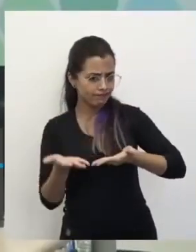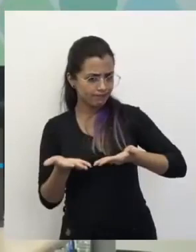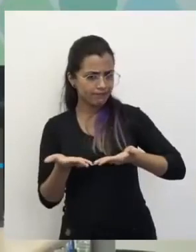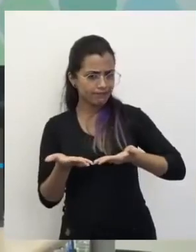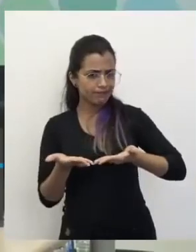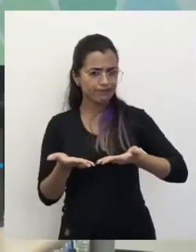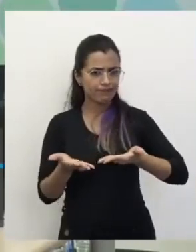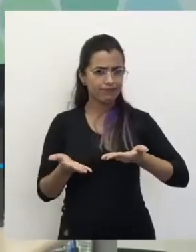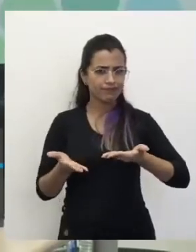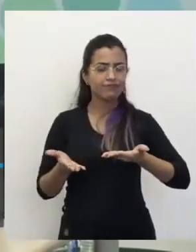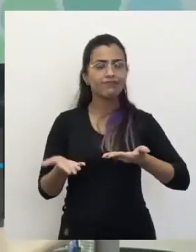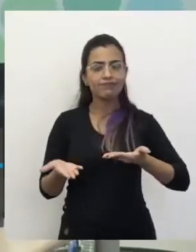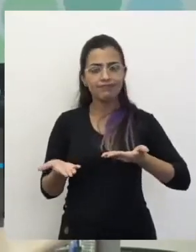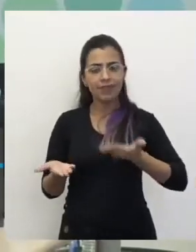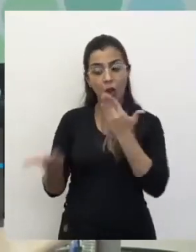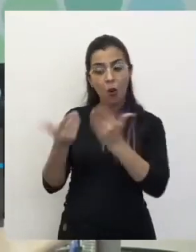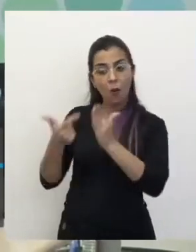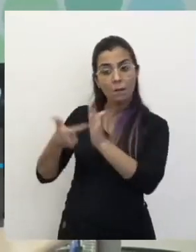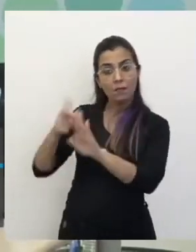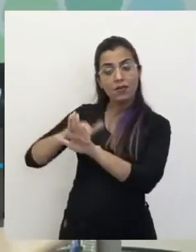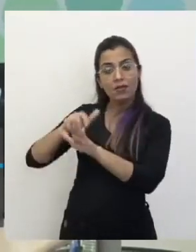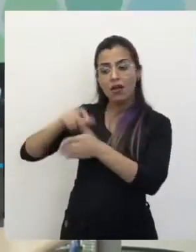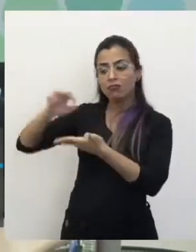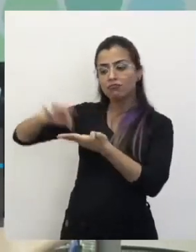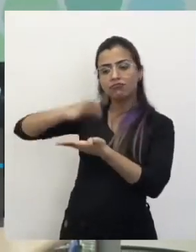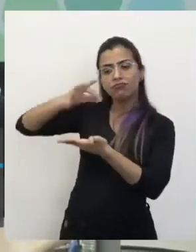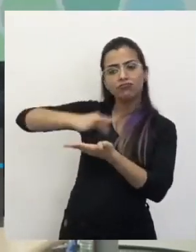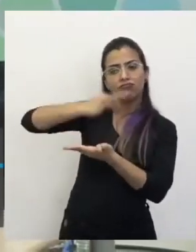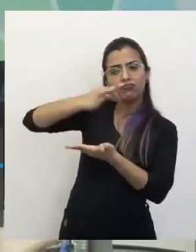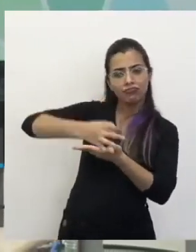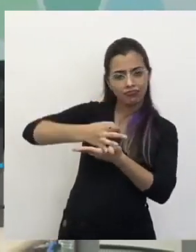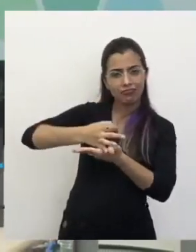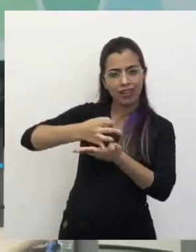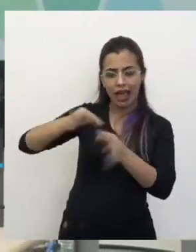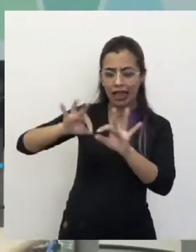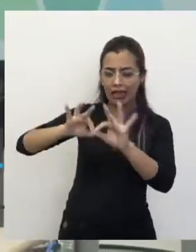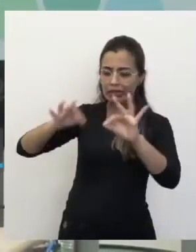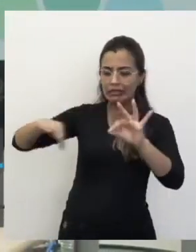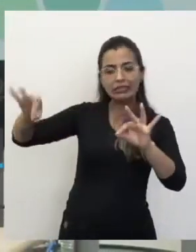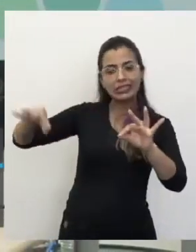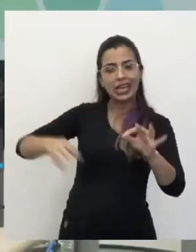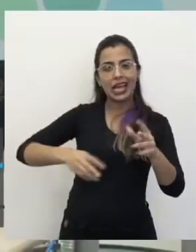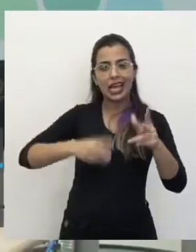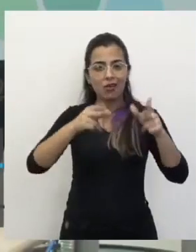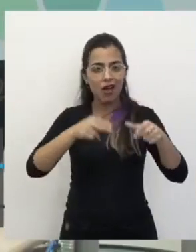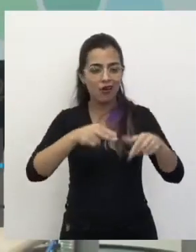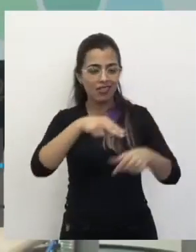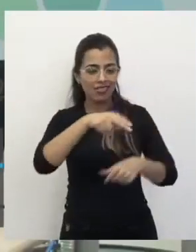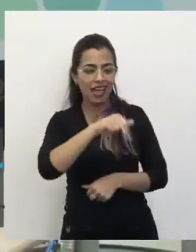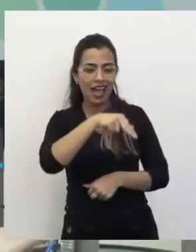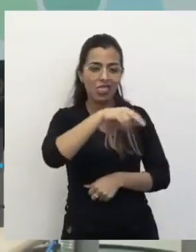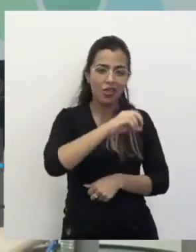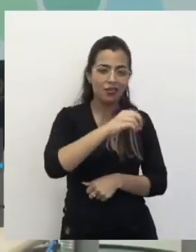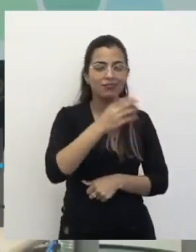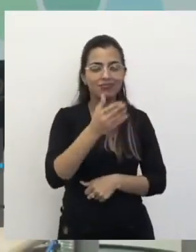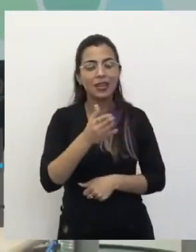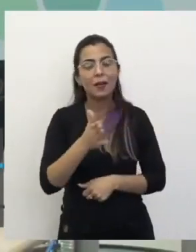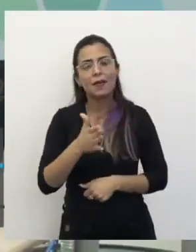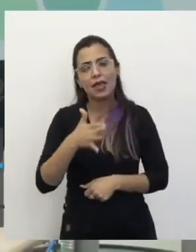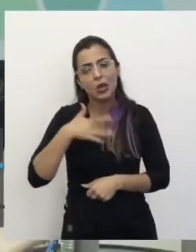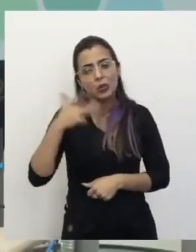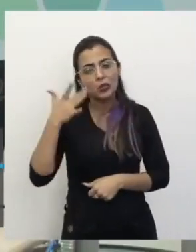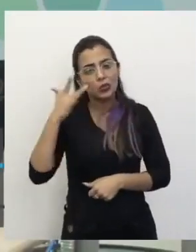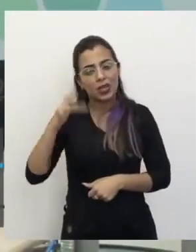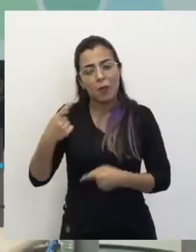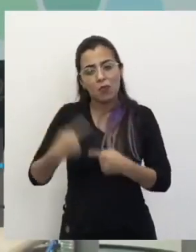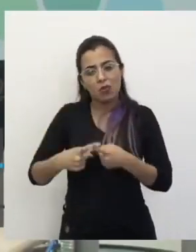por onde ela passa, ela vai alterando. Eu não sei, que eu não sou costureira, mas a minha mãe, ela tem uma máquina de costura lá, minha mãe